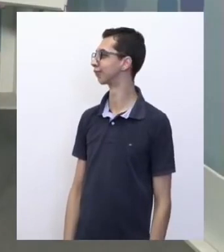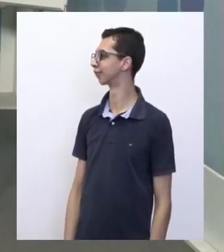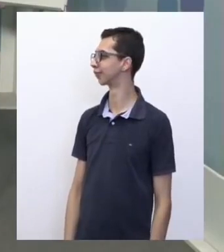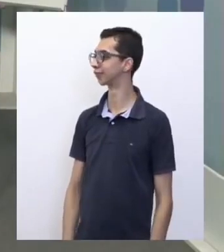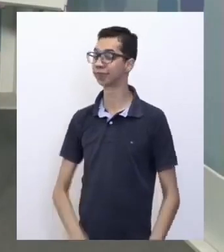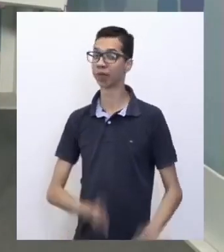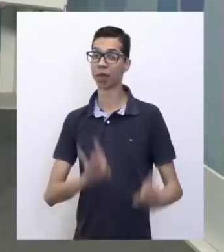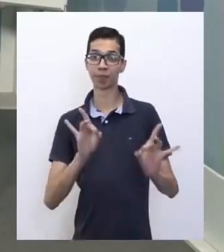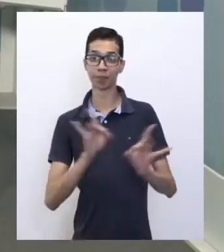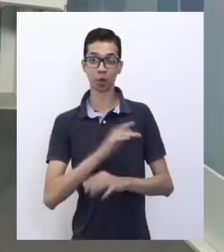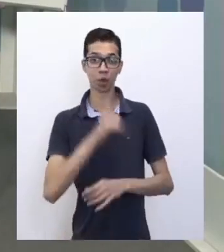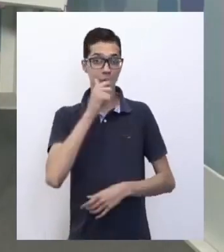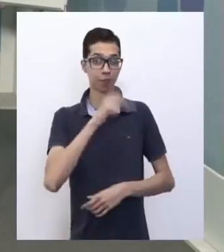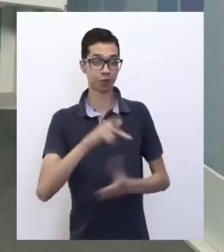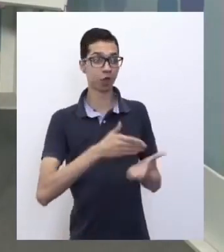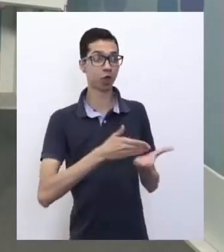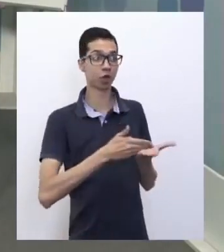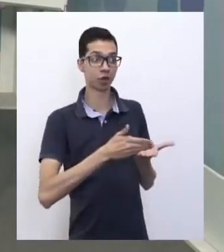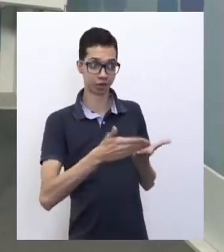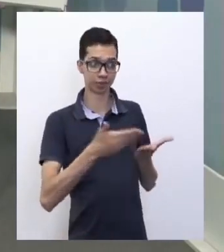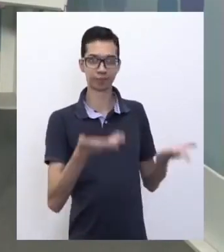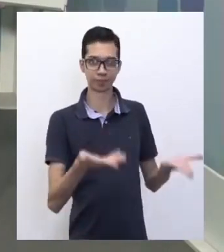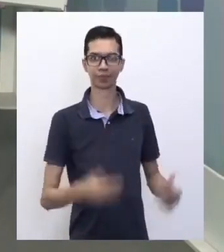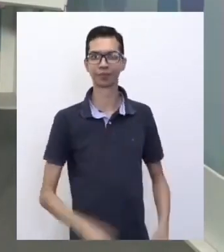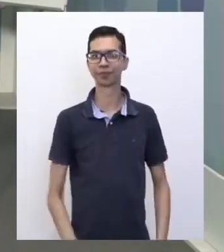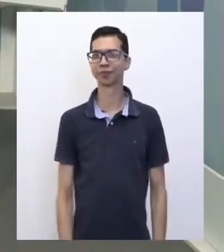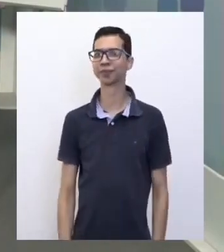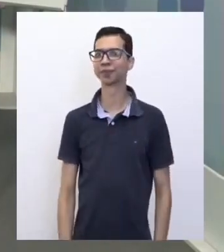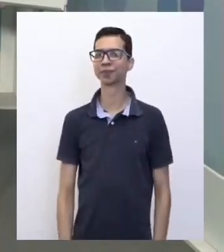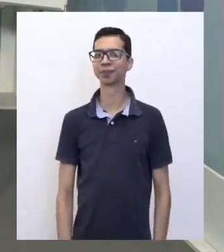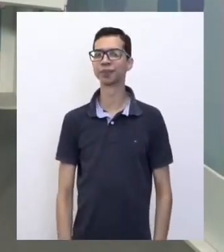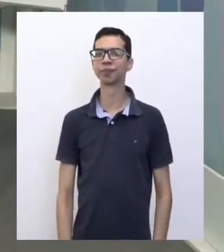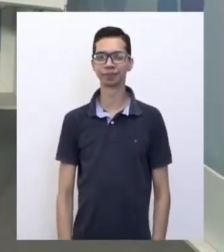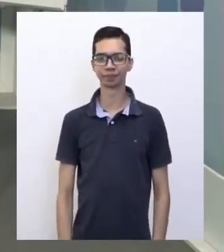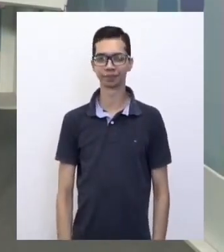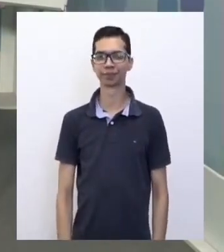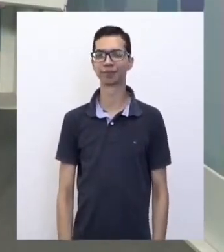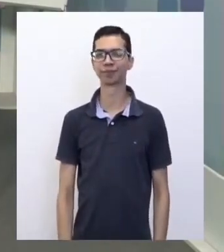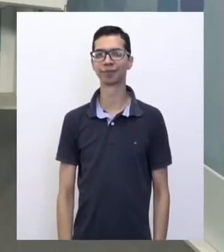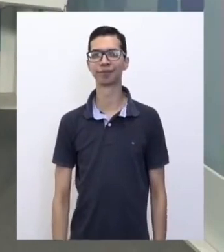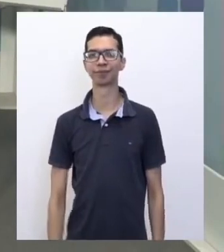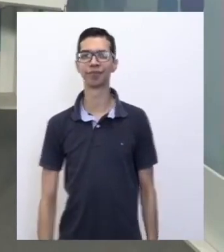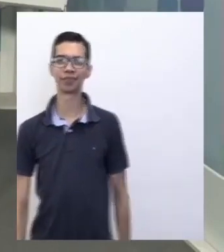Pronto, professora? Prontinho. Vamos lá. Já temos os nossos bonequinhos.